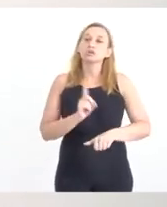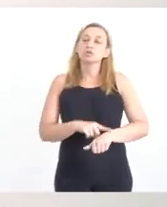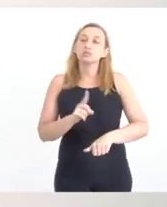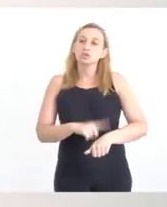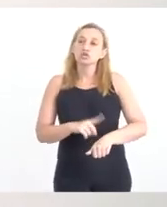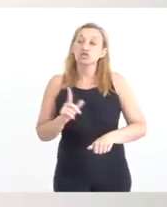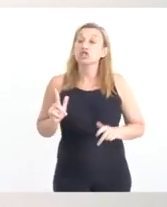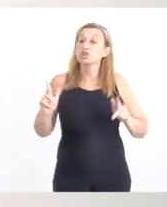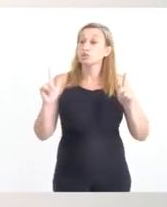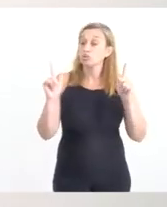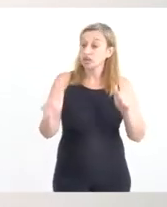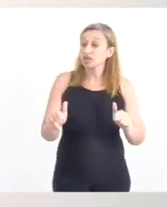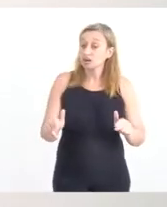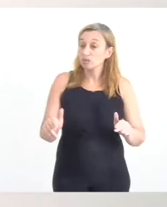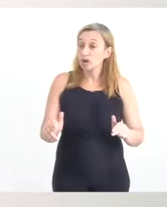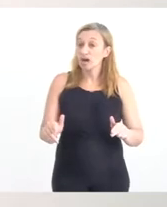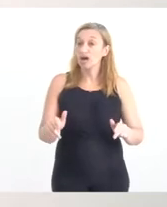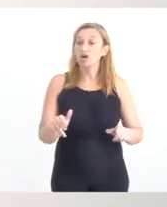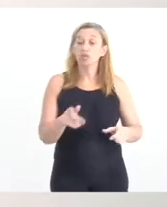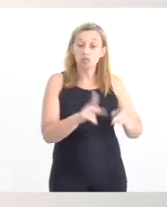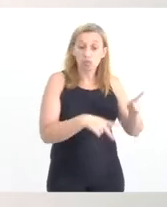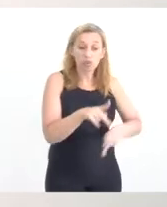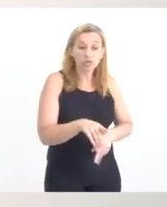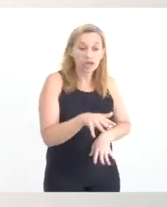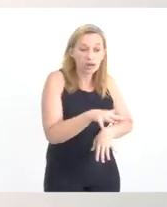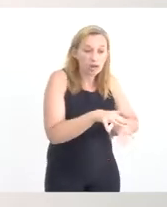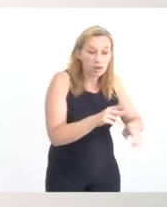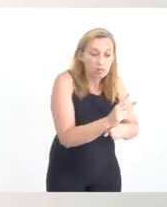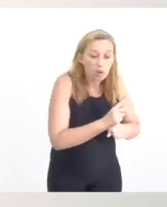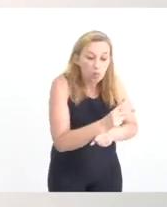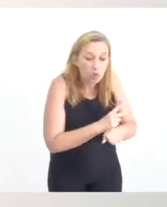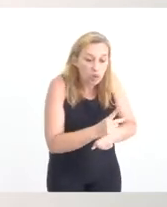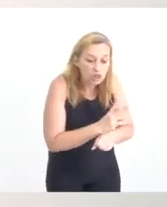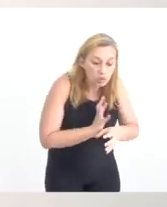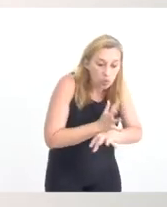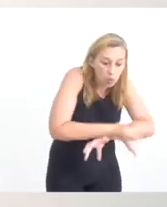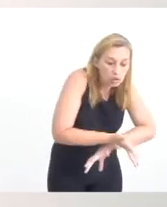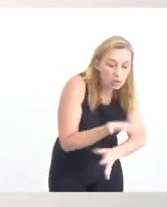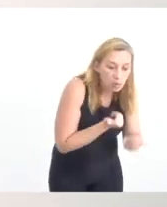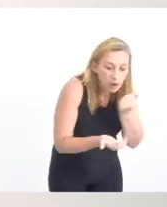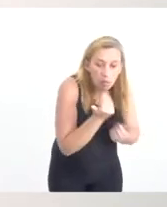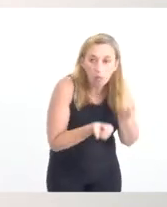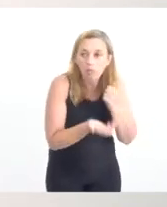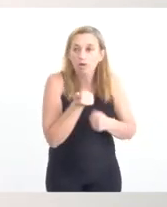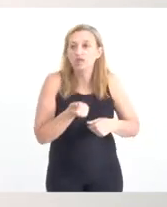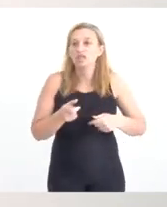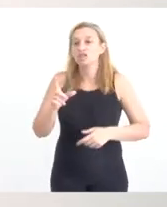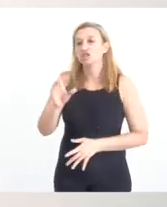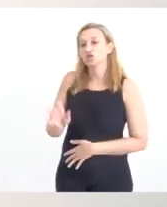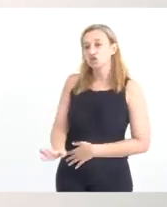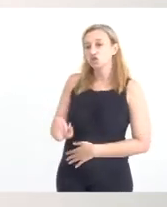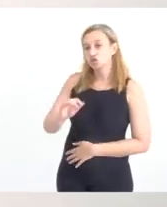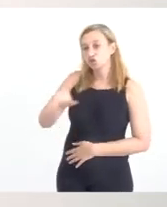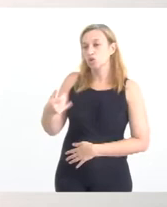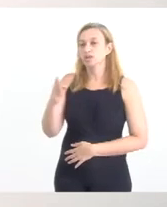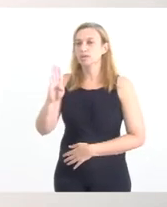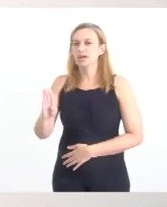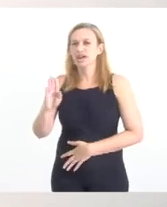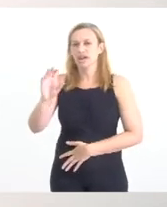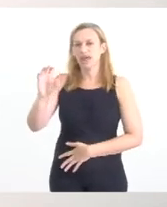dia que a população estava catando louça para comer e a JBS uma empresa